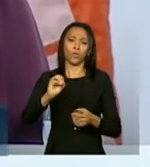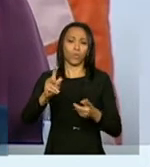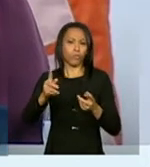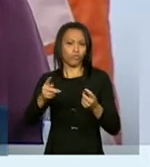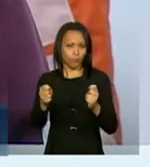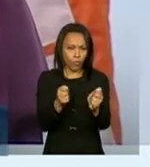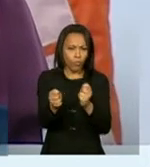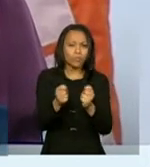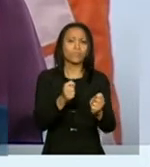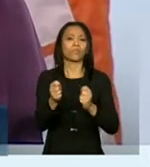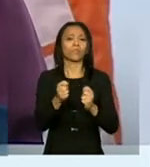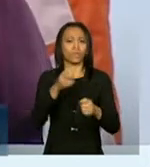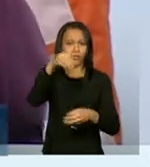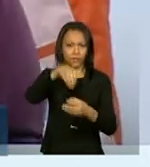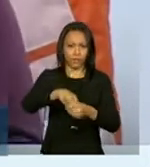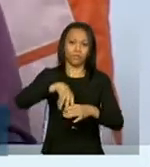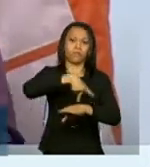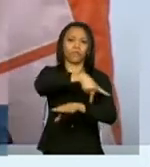estabilidade ao país.